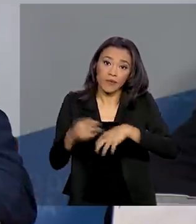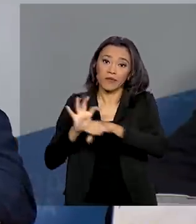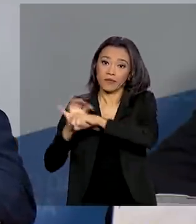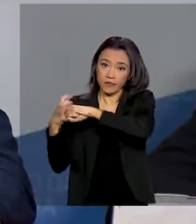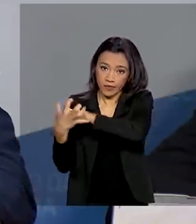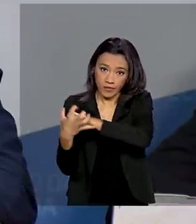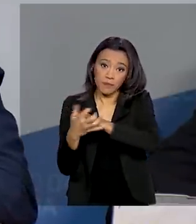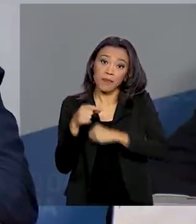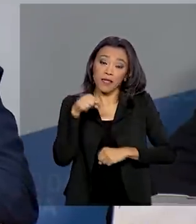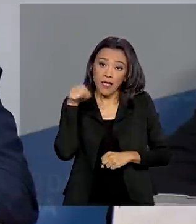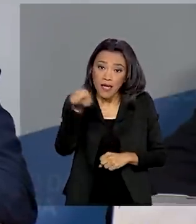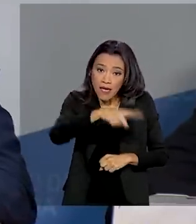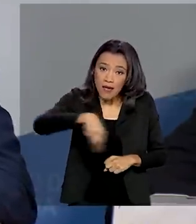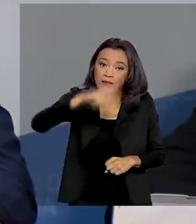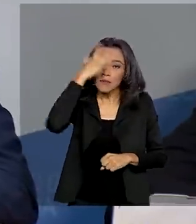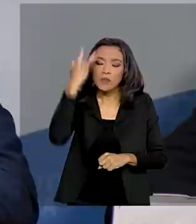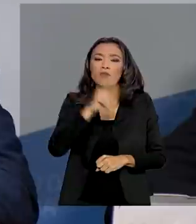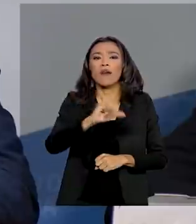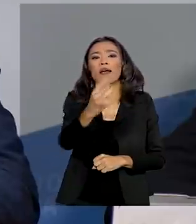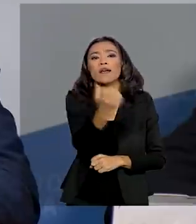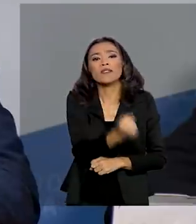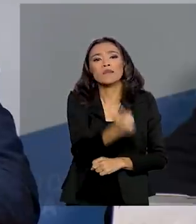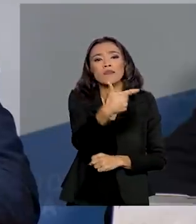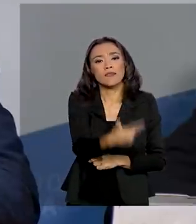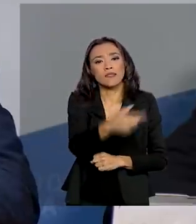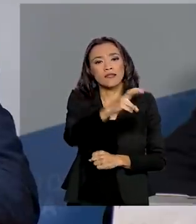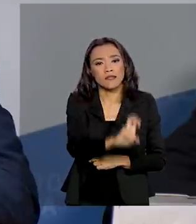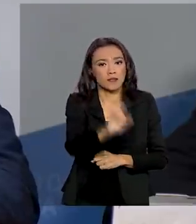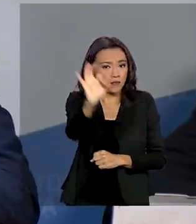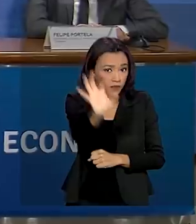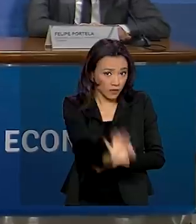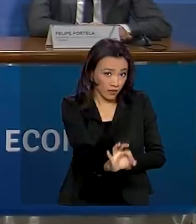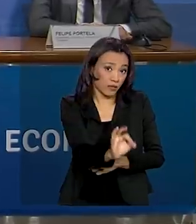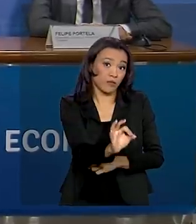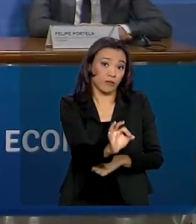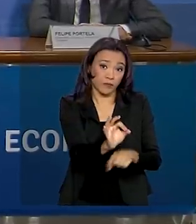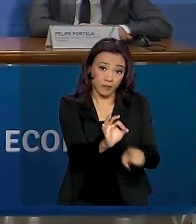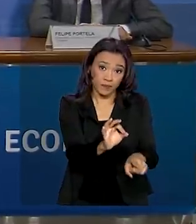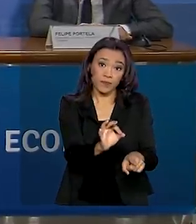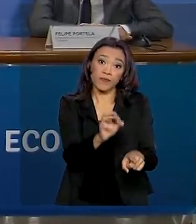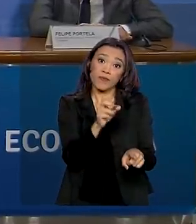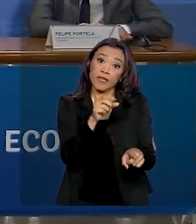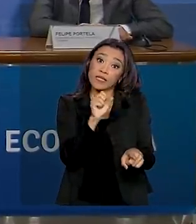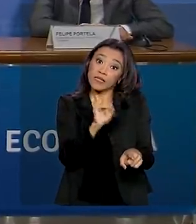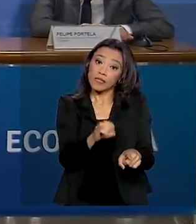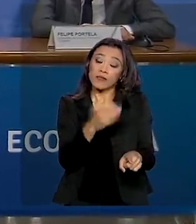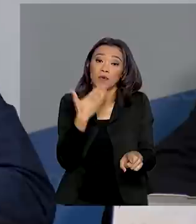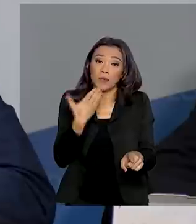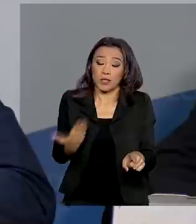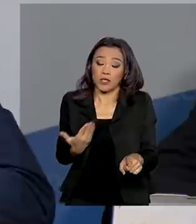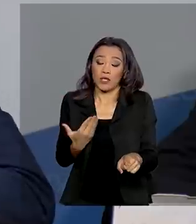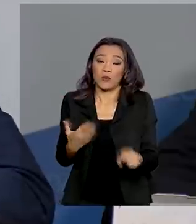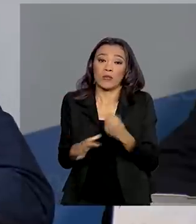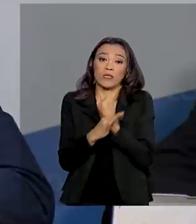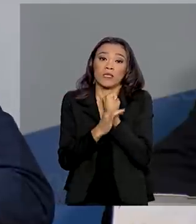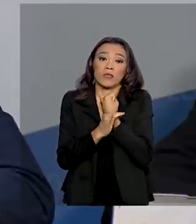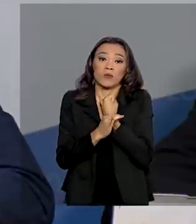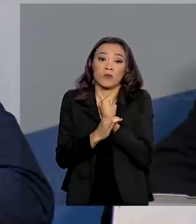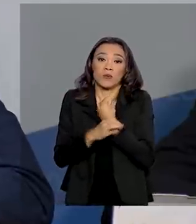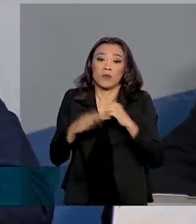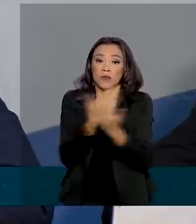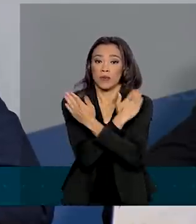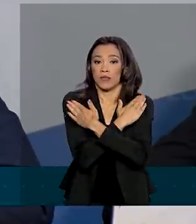receber 25% do que teriam direito a receber, caso requeressem o seguro-desemprego. Nós estamos falando